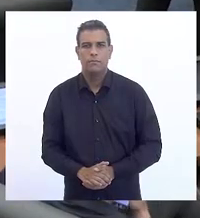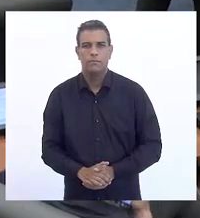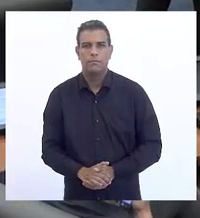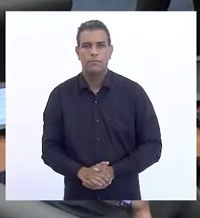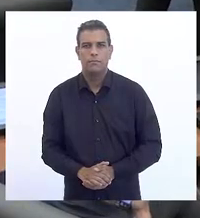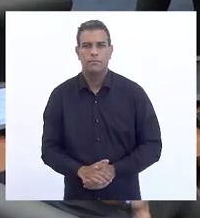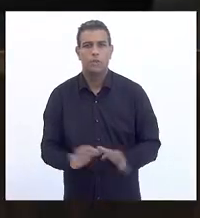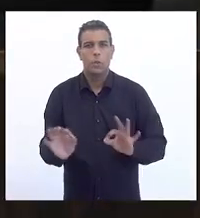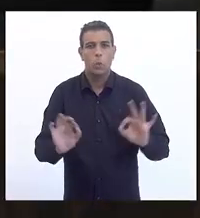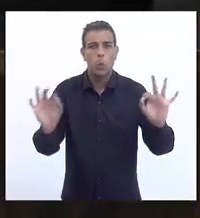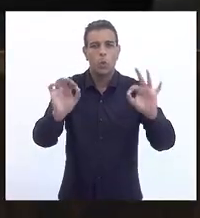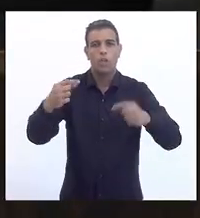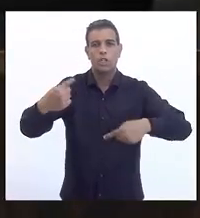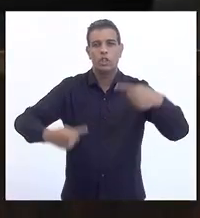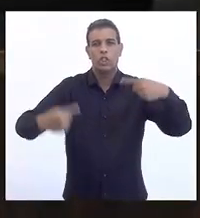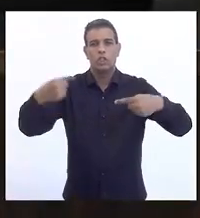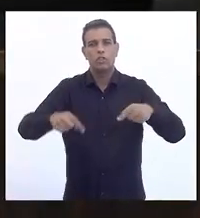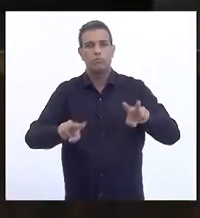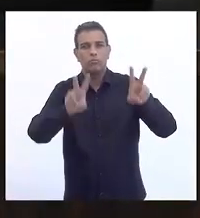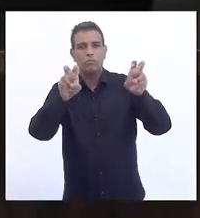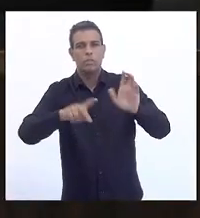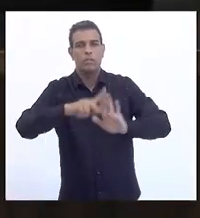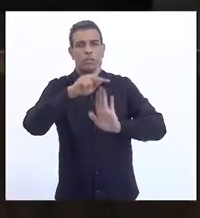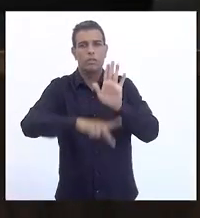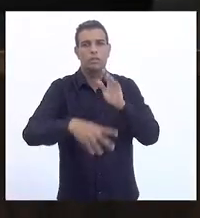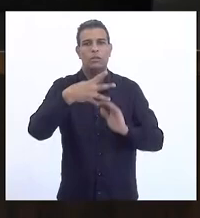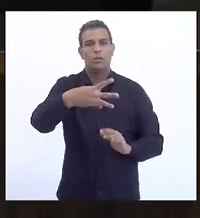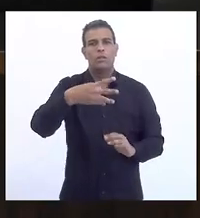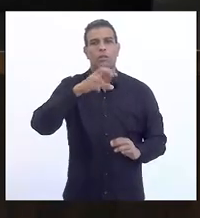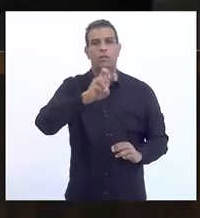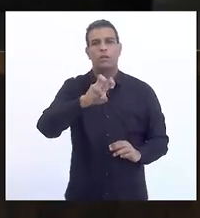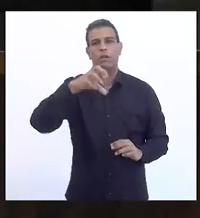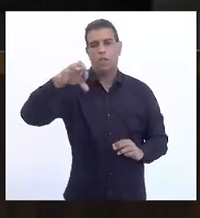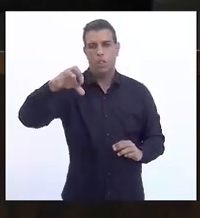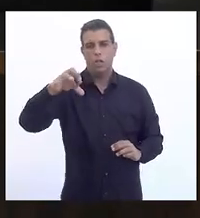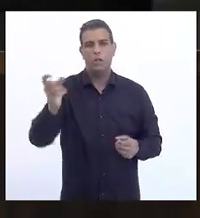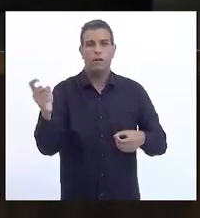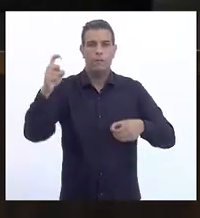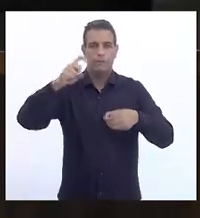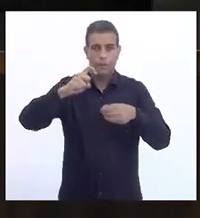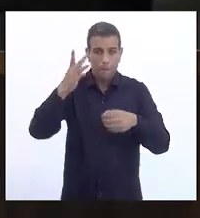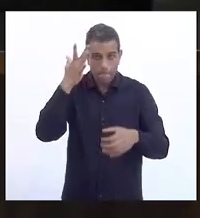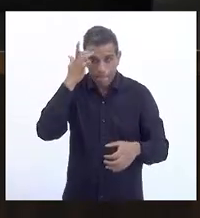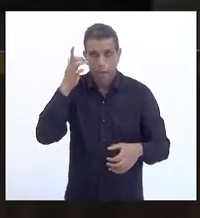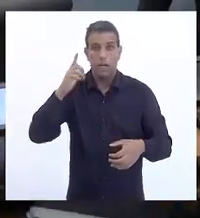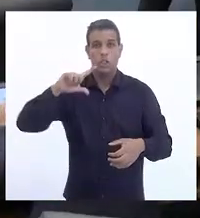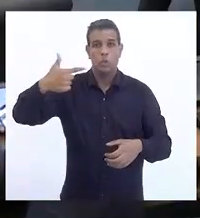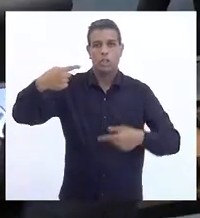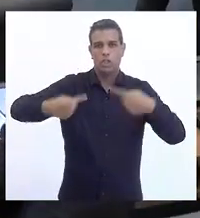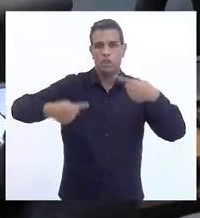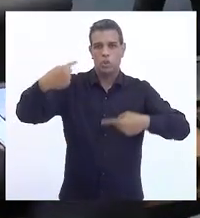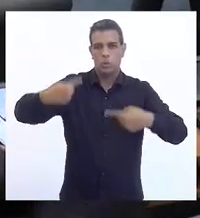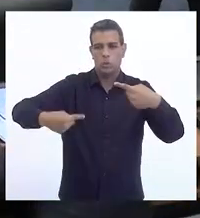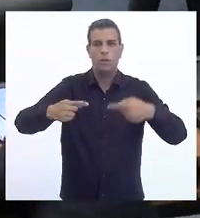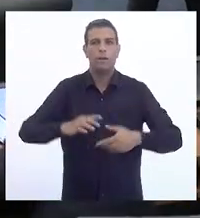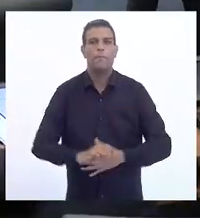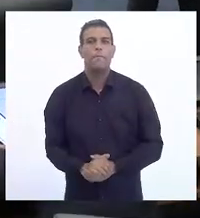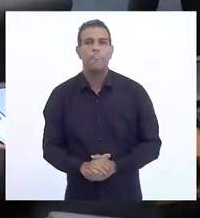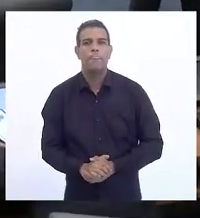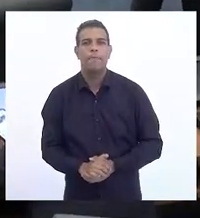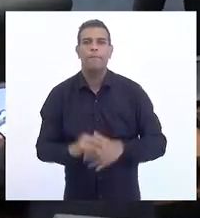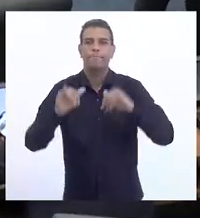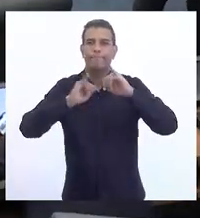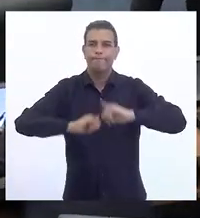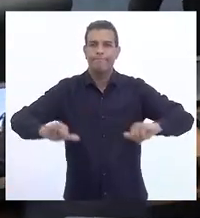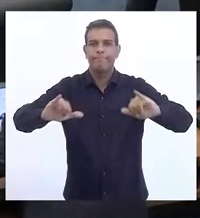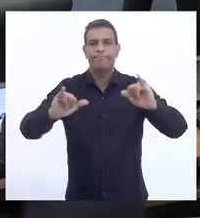Não havendo quem queira discutir em relação ao projeto de lei 4951, retorna amanhã para a segunda discussão.